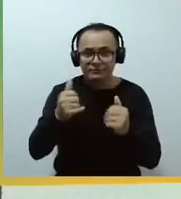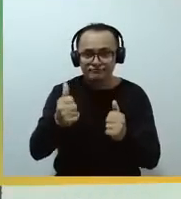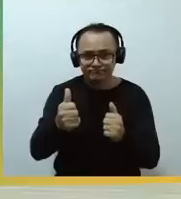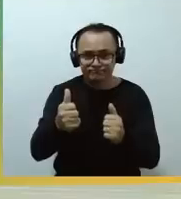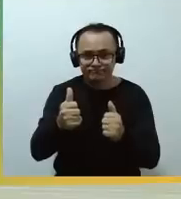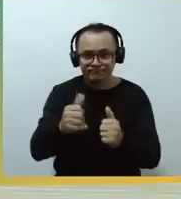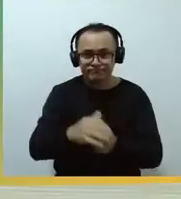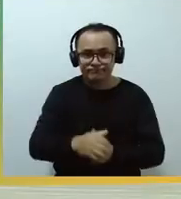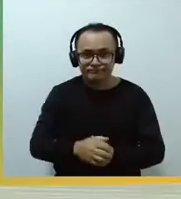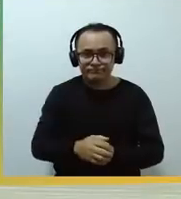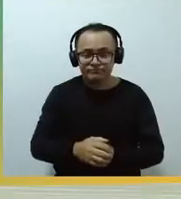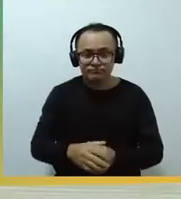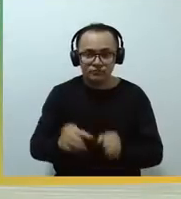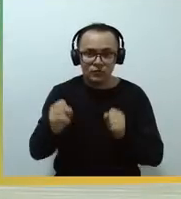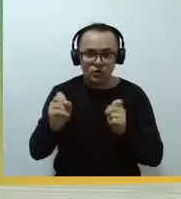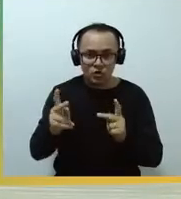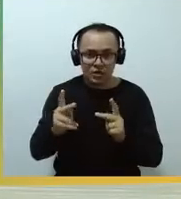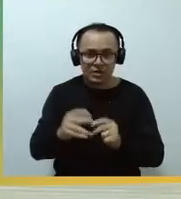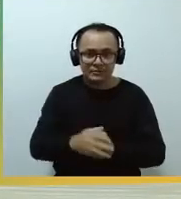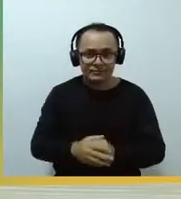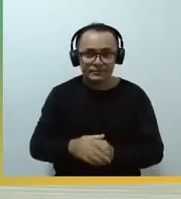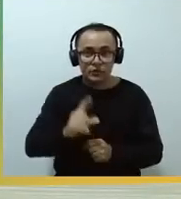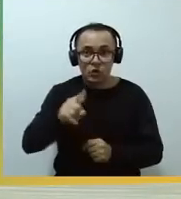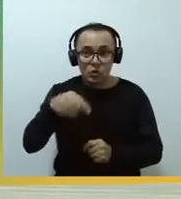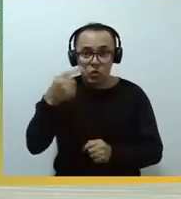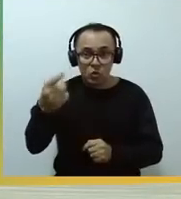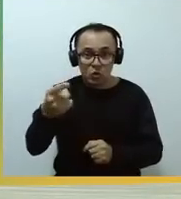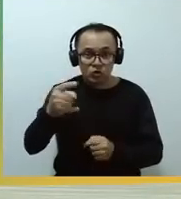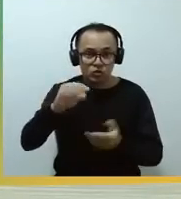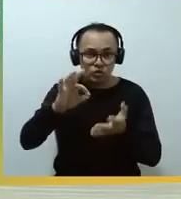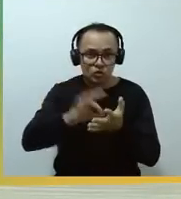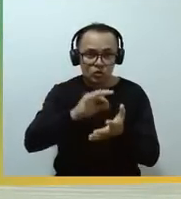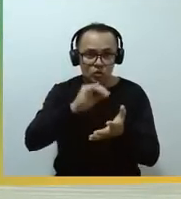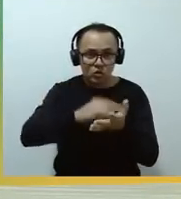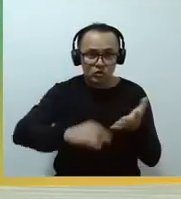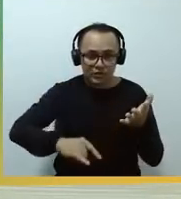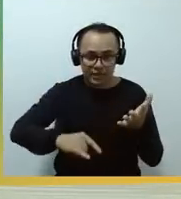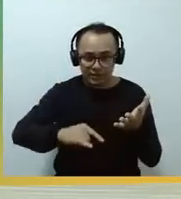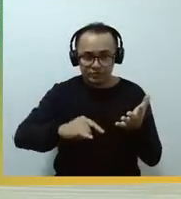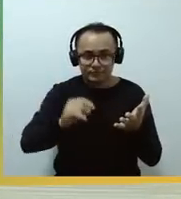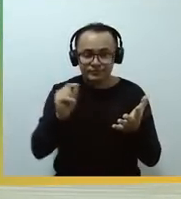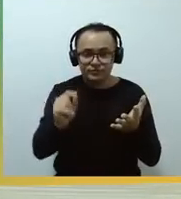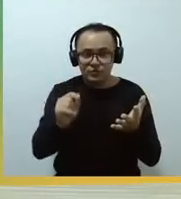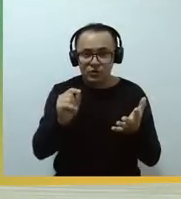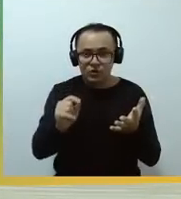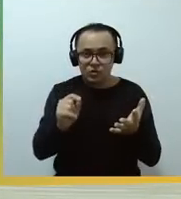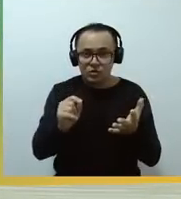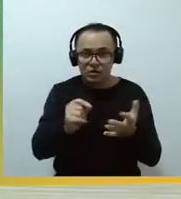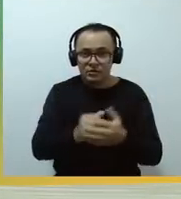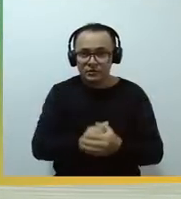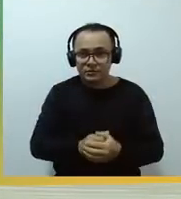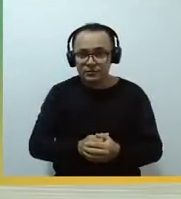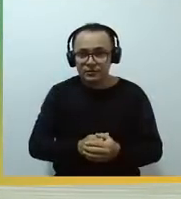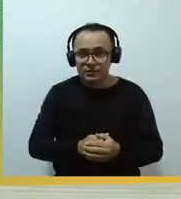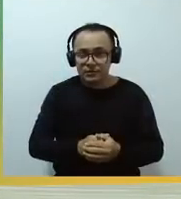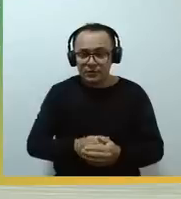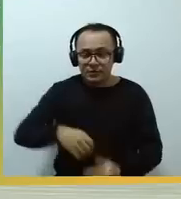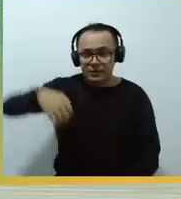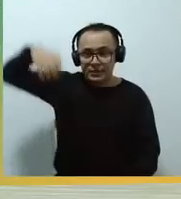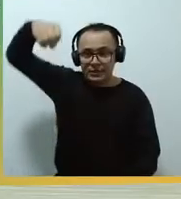Ok, vamos passar para um outro contrato, que é o contrato de iluminação